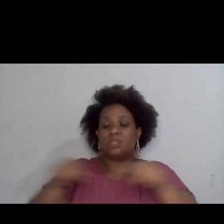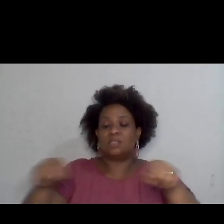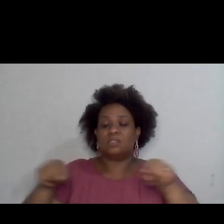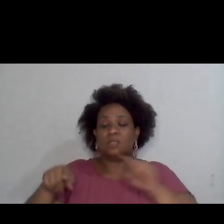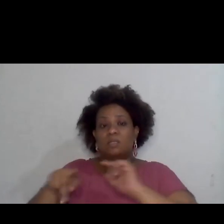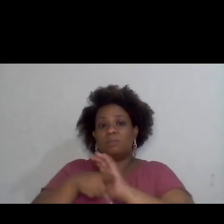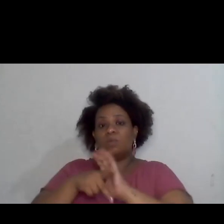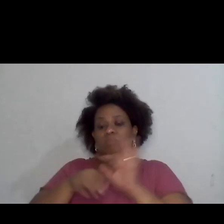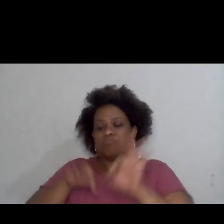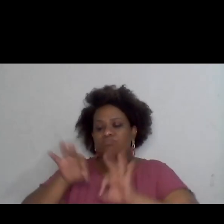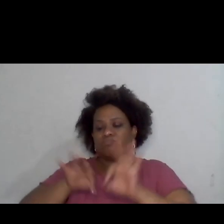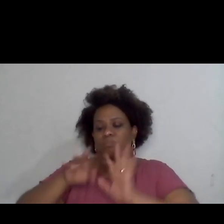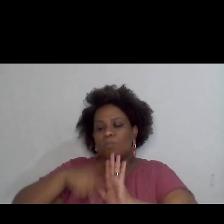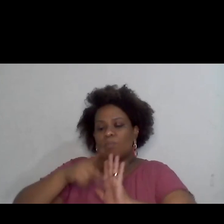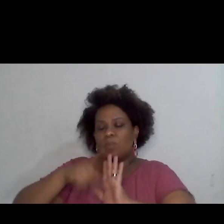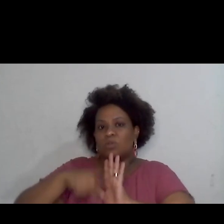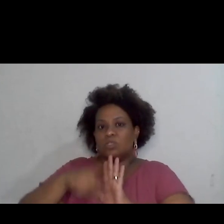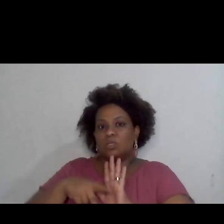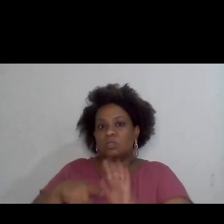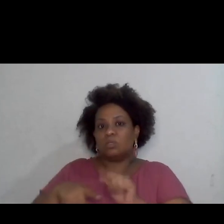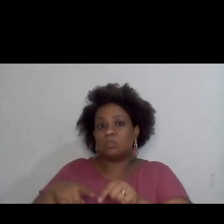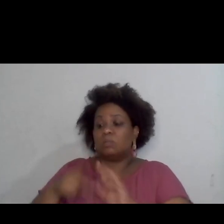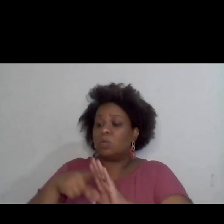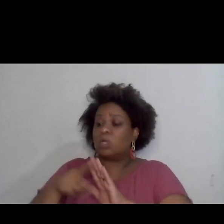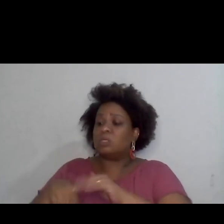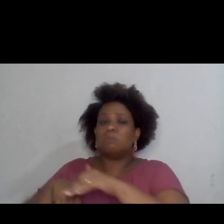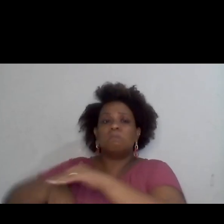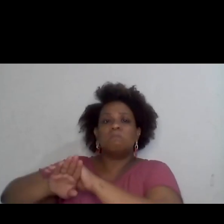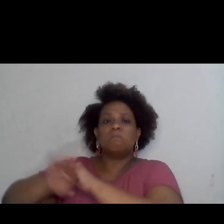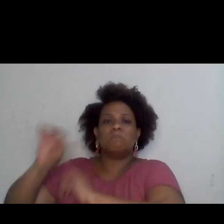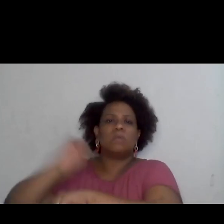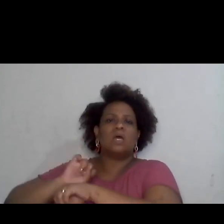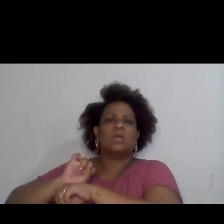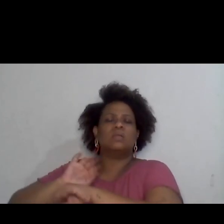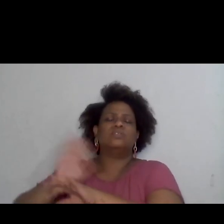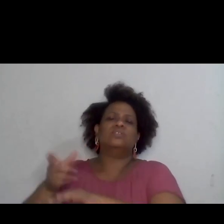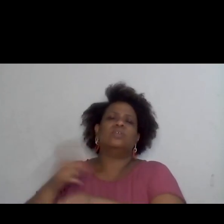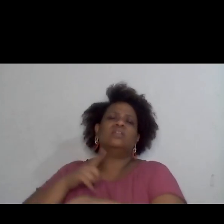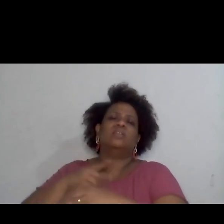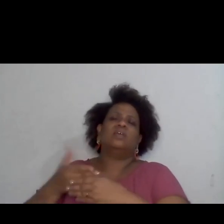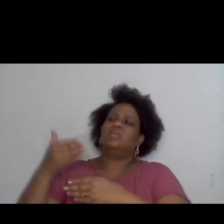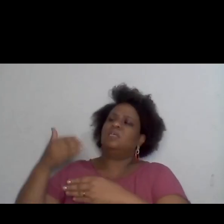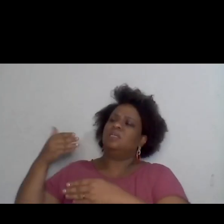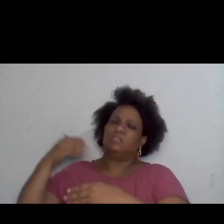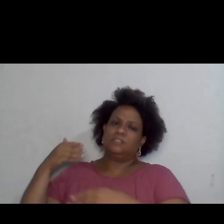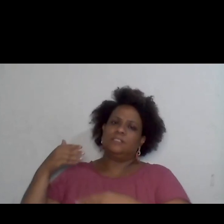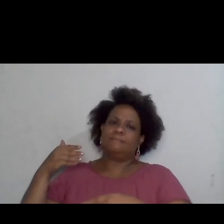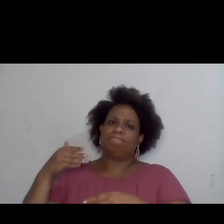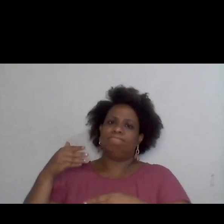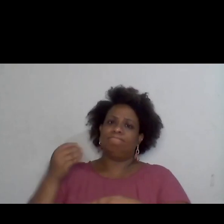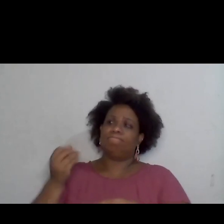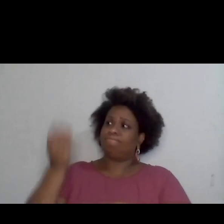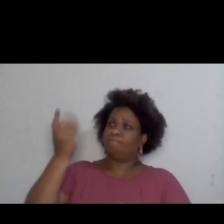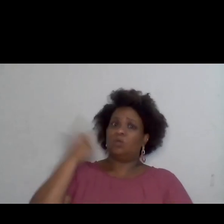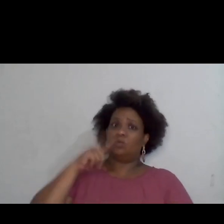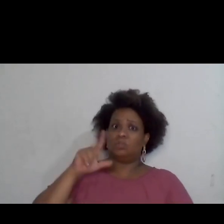de projeto, que são projetos que estão parados, projetos que já aconteceram, projetos que funcionaram e são muito